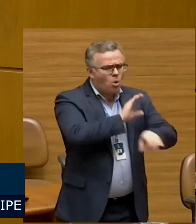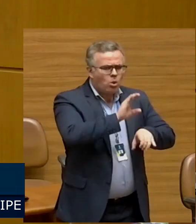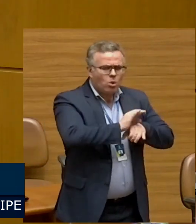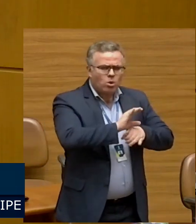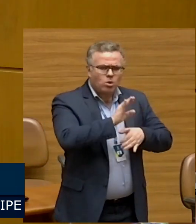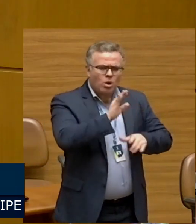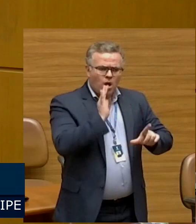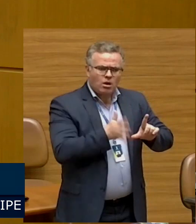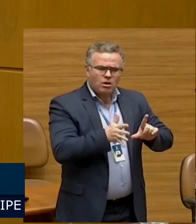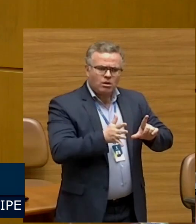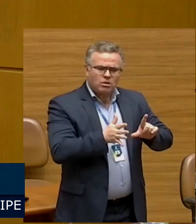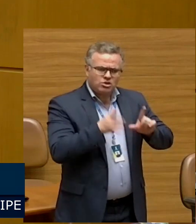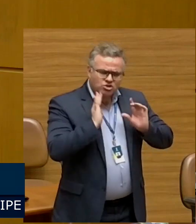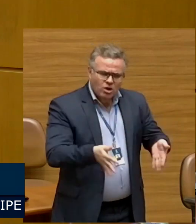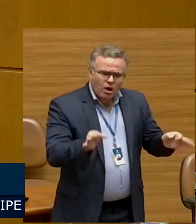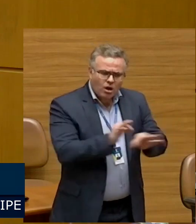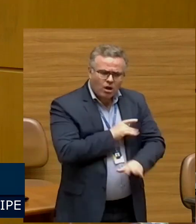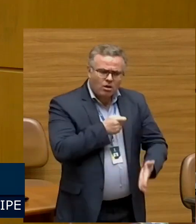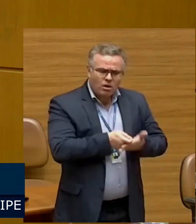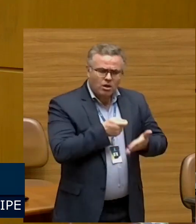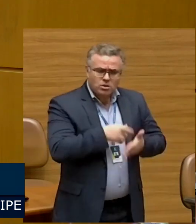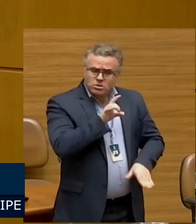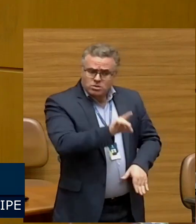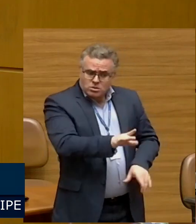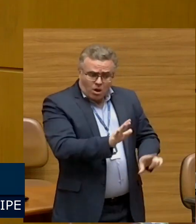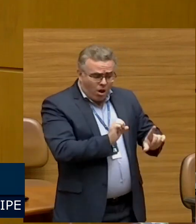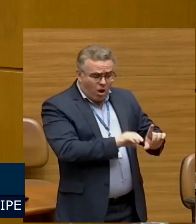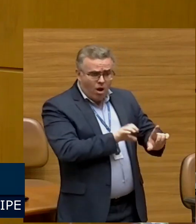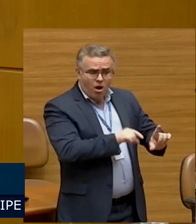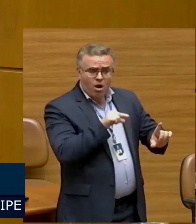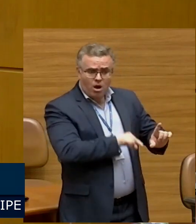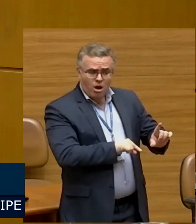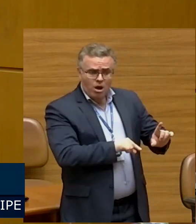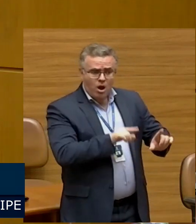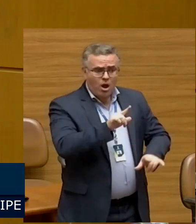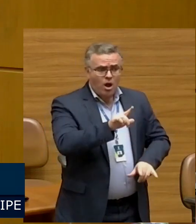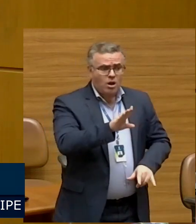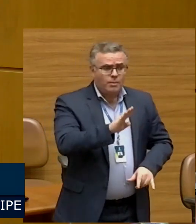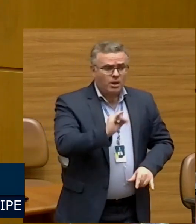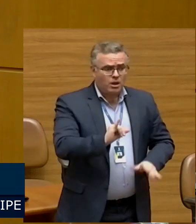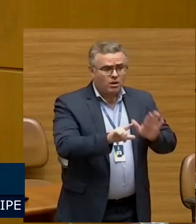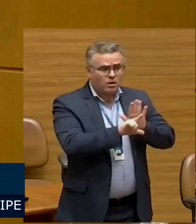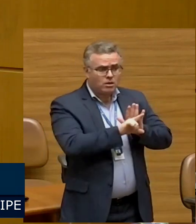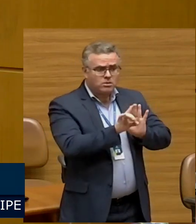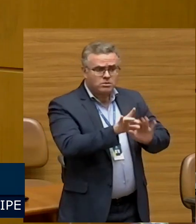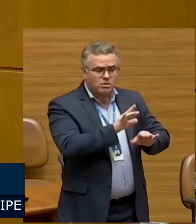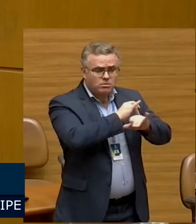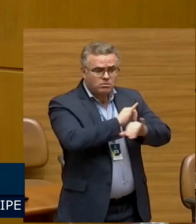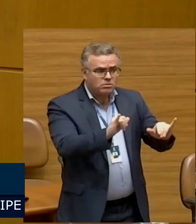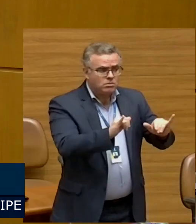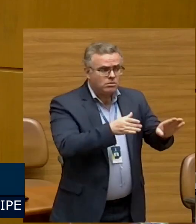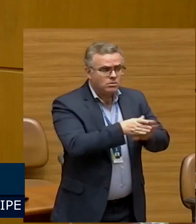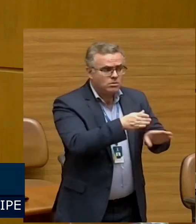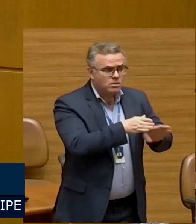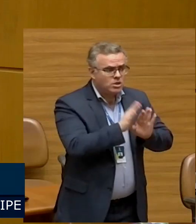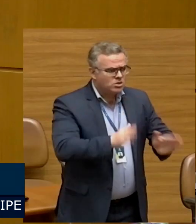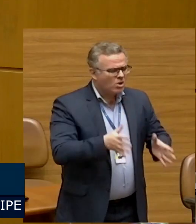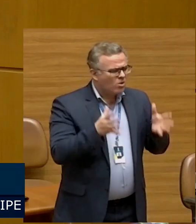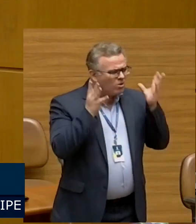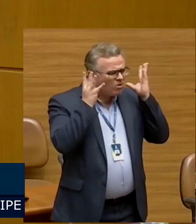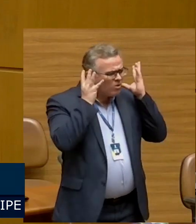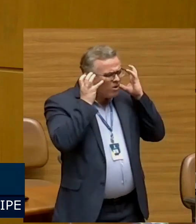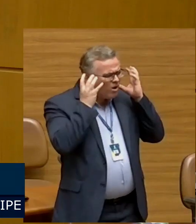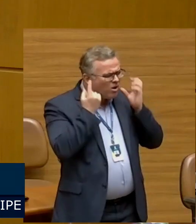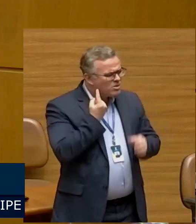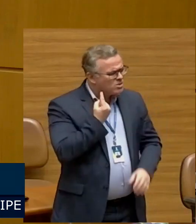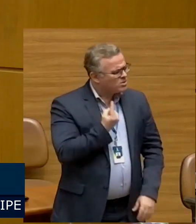é apenas obrigatório para as licenciaturas, segundo a LBI, e apenas de bacharelado, só o curso de fonoaudiologia.